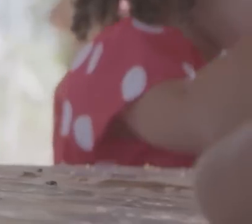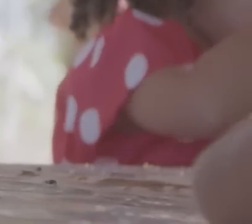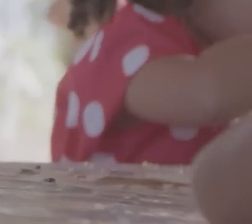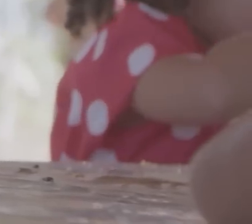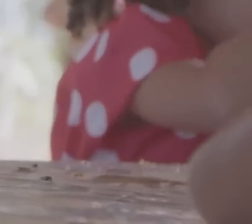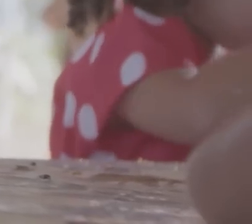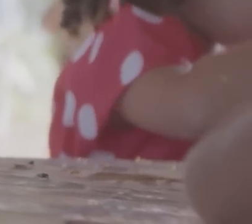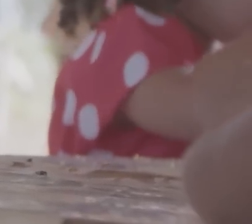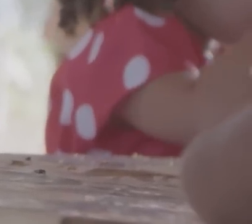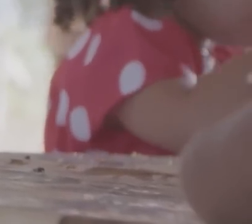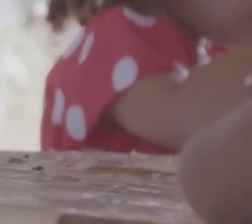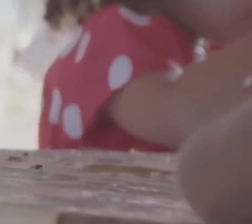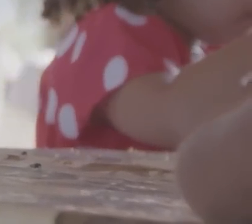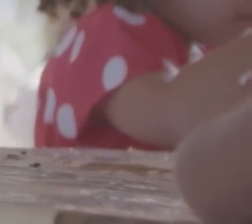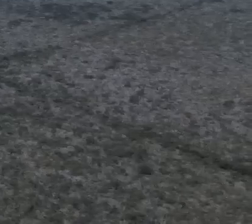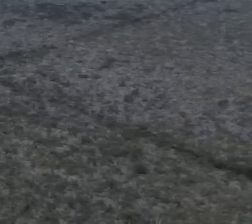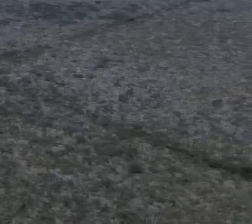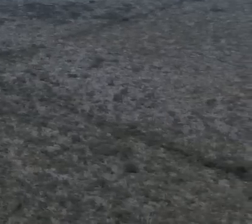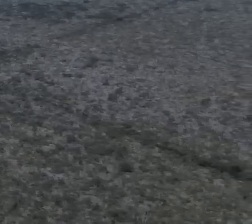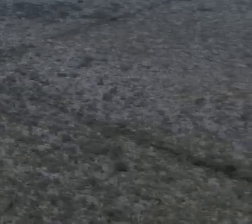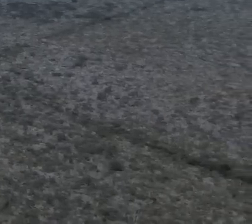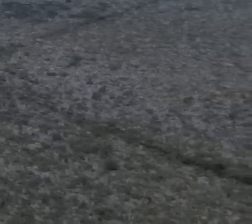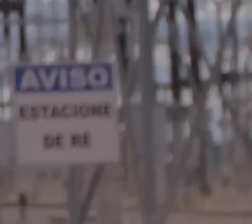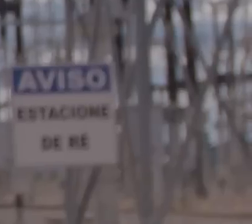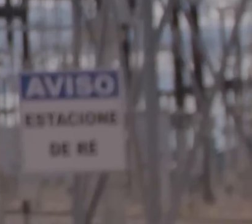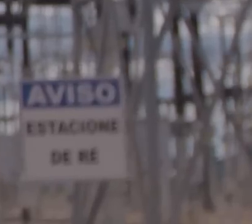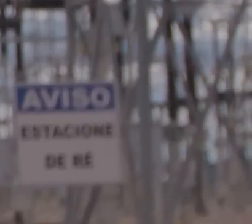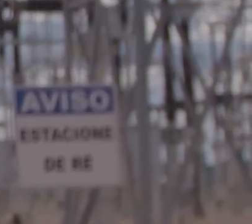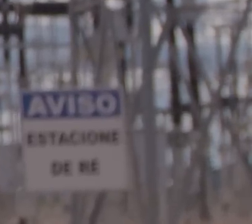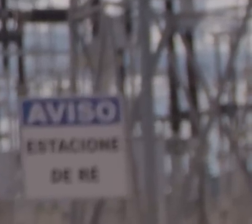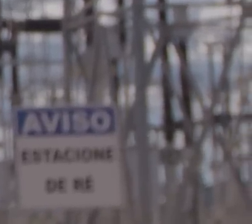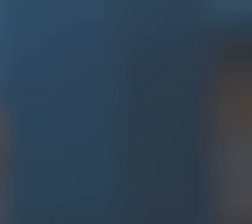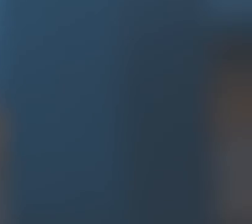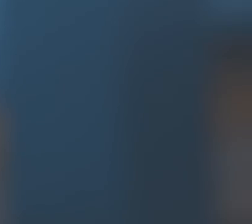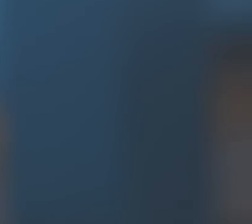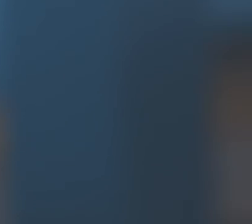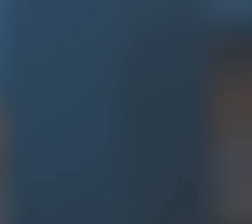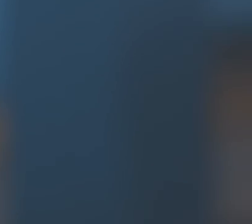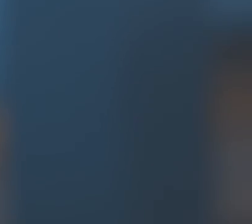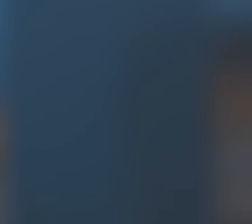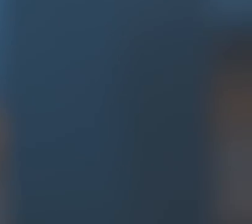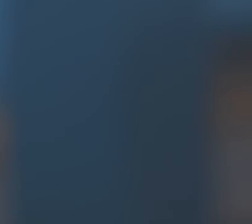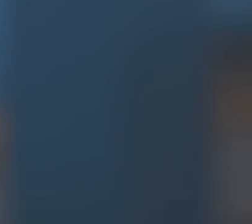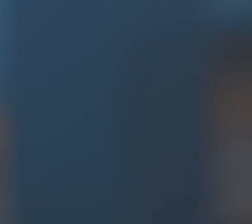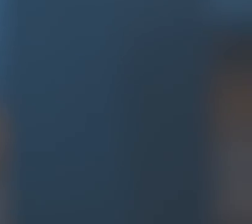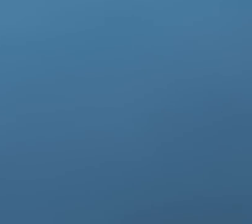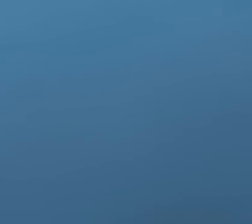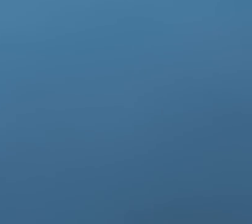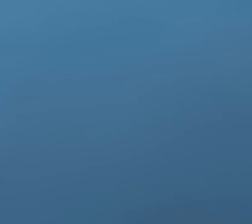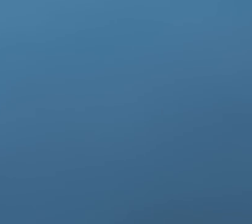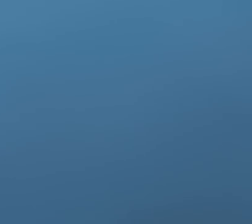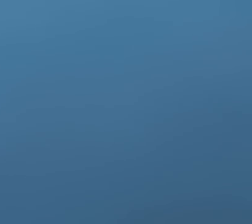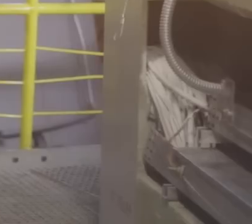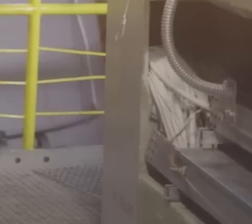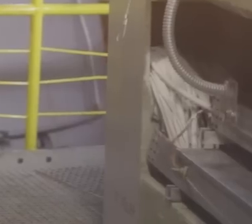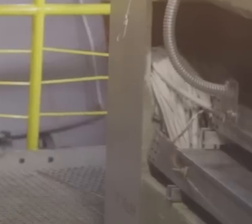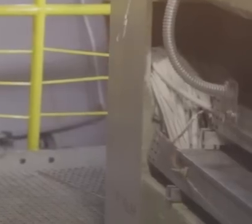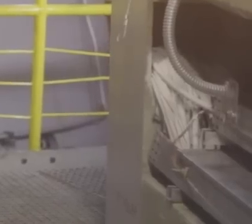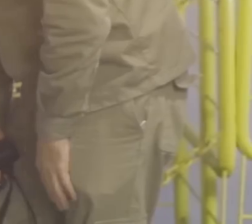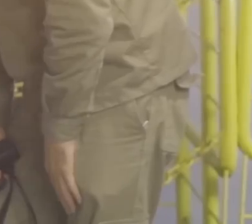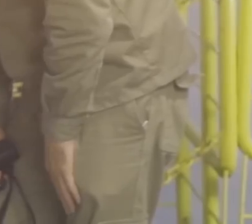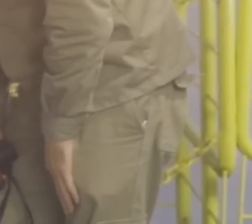sustentabilidade em tudo que fazemos sabemos que mais do que qualquer promessa O que vale é o exemplo